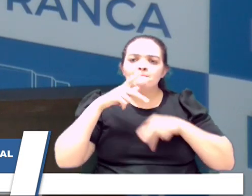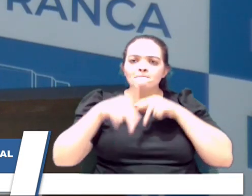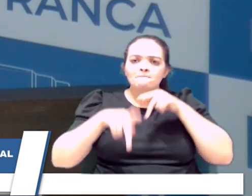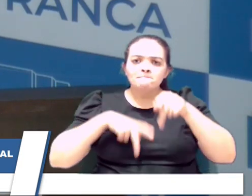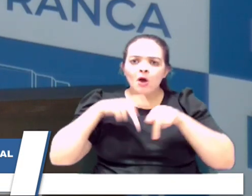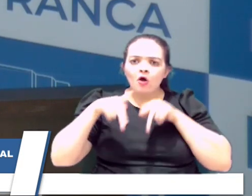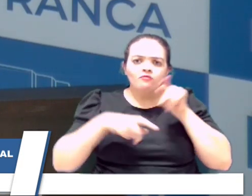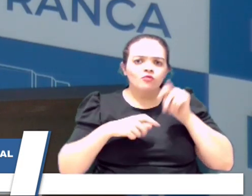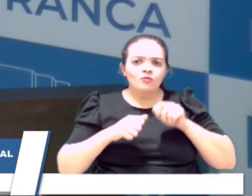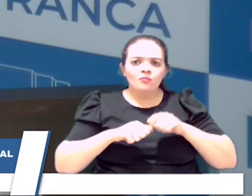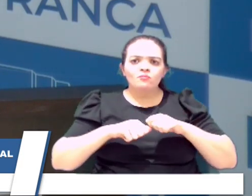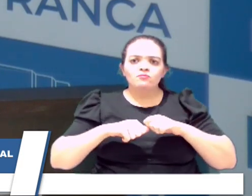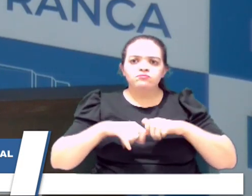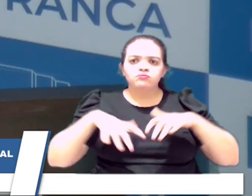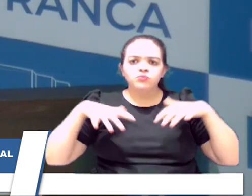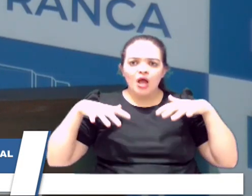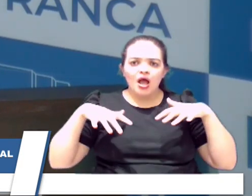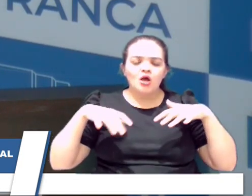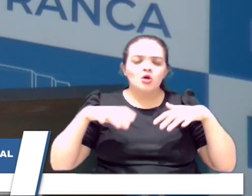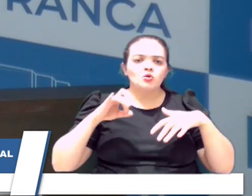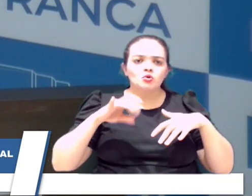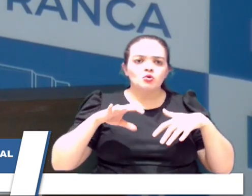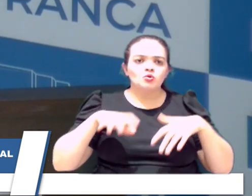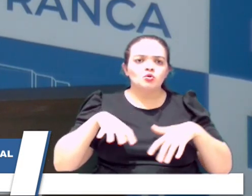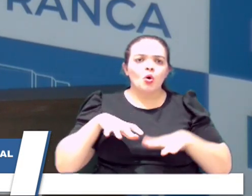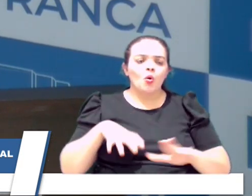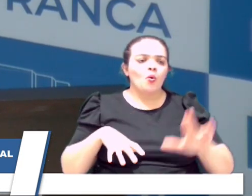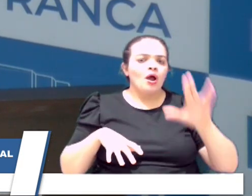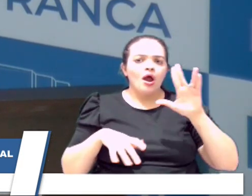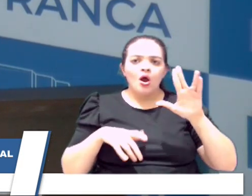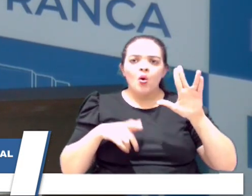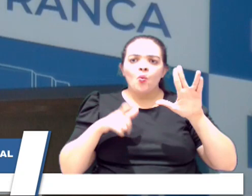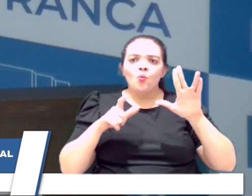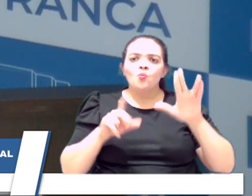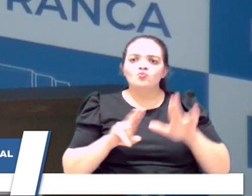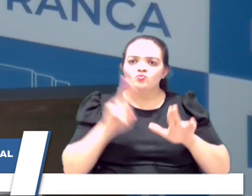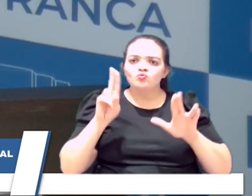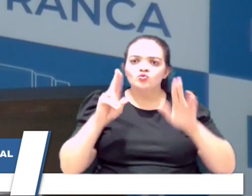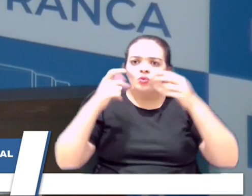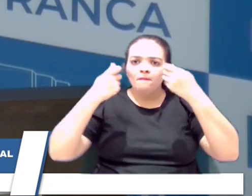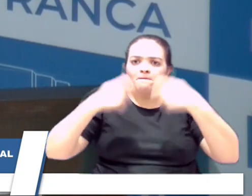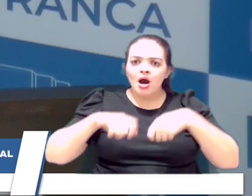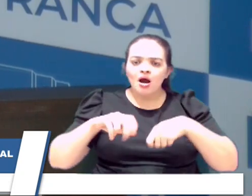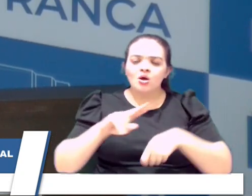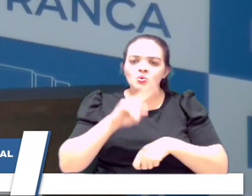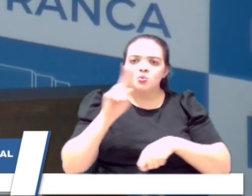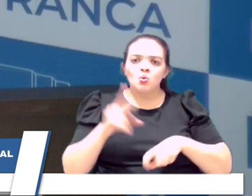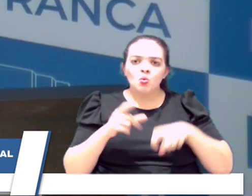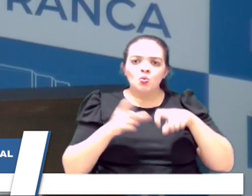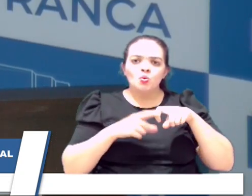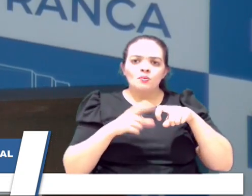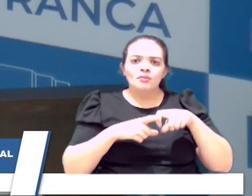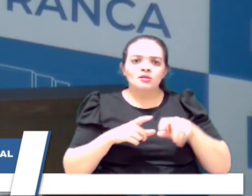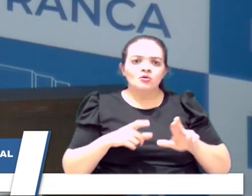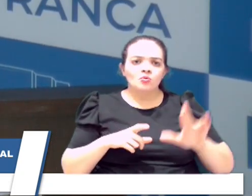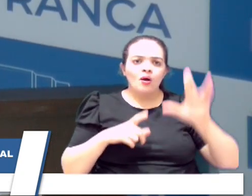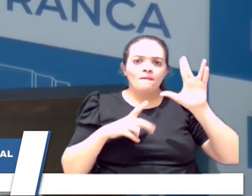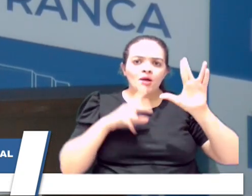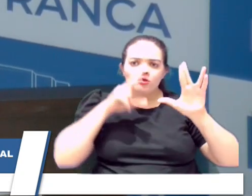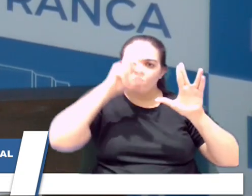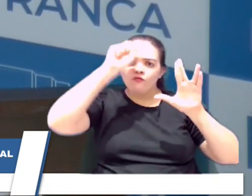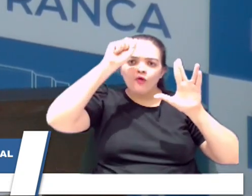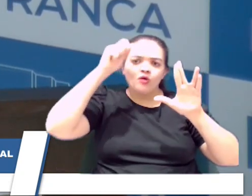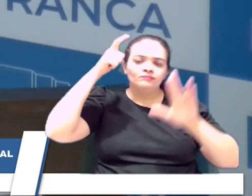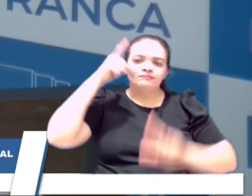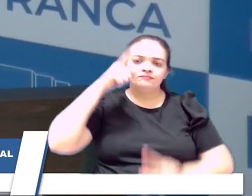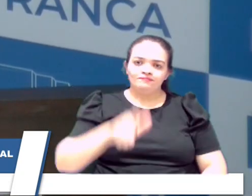mostrar que tem coisas que só a defesa da cannabis consegue fazer. Só a defesa do uso medicinal dessa planta poderosa consegue fazer.